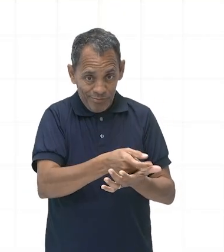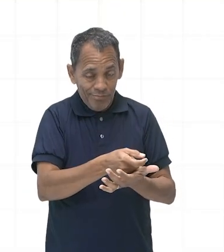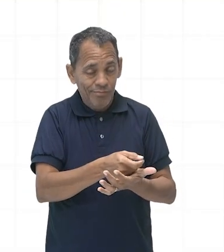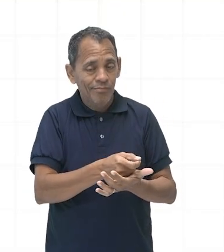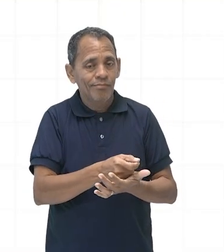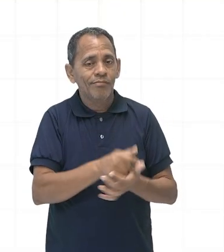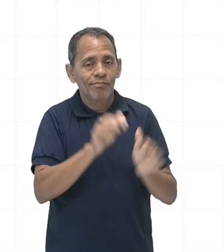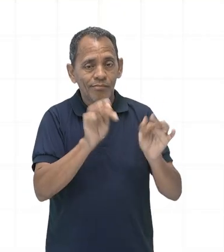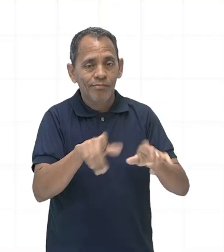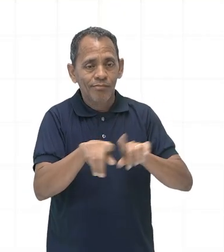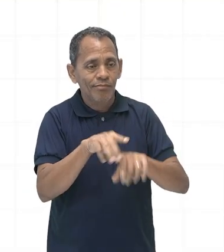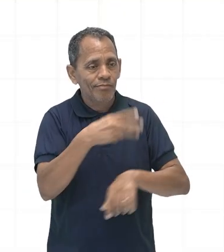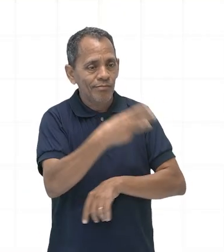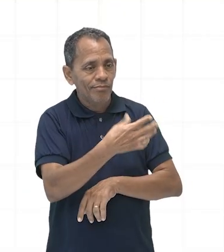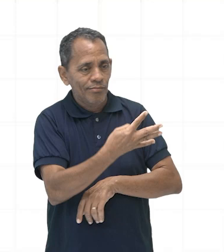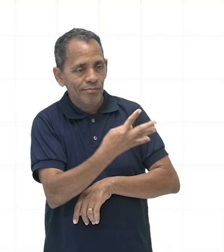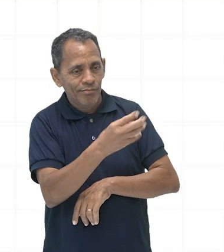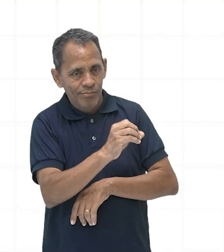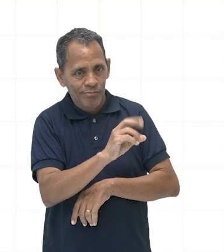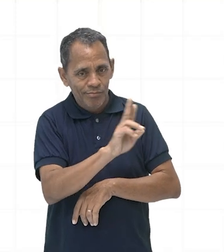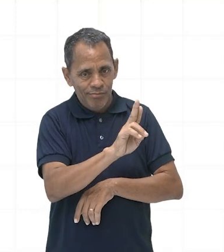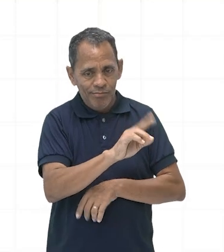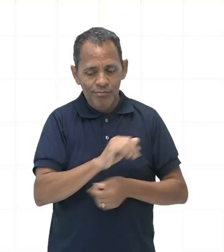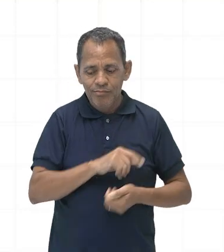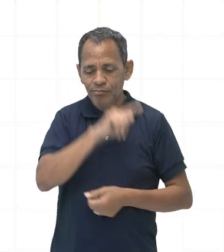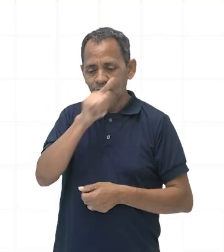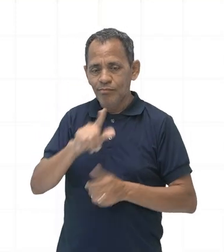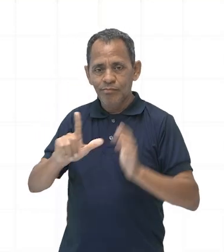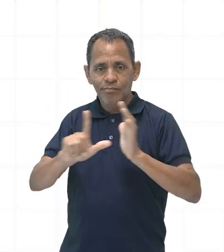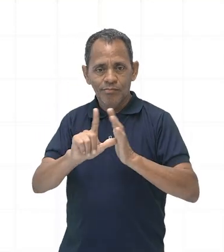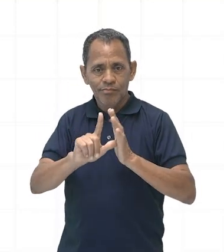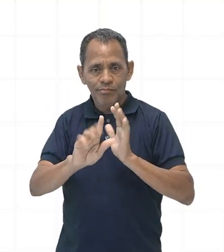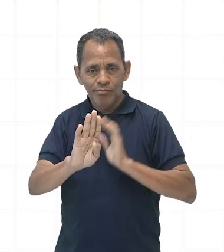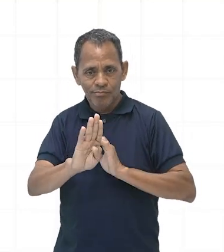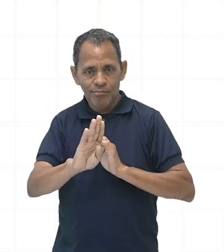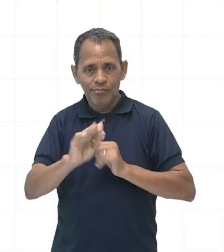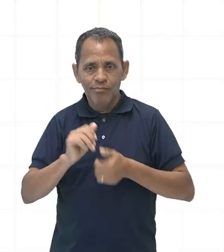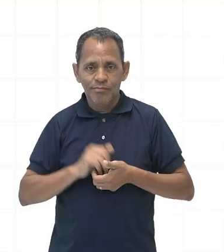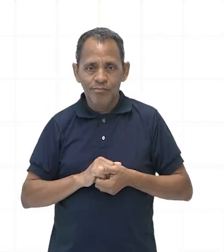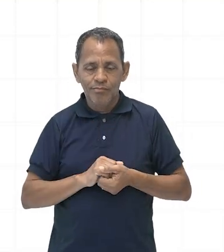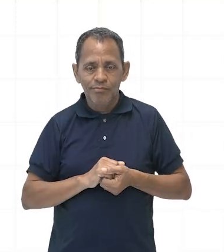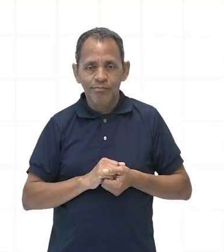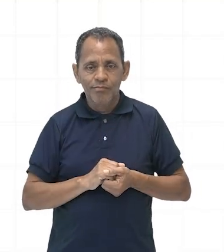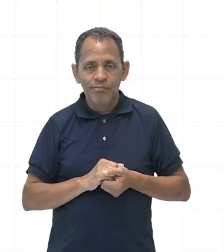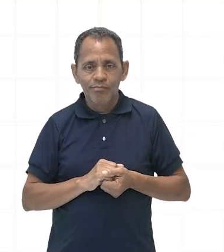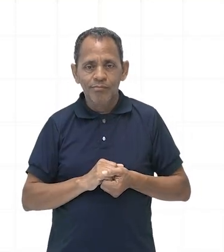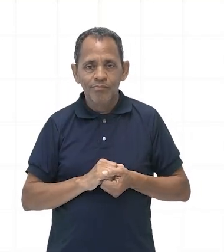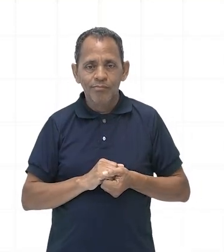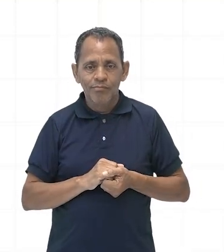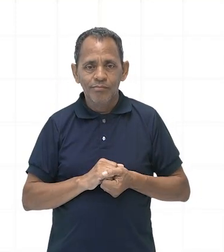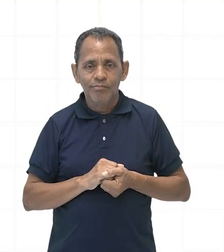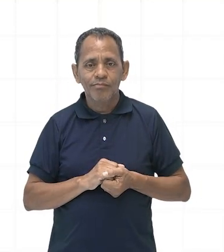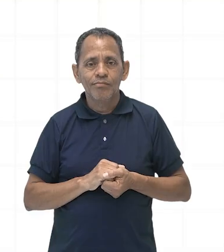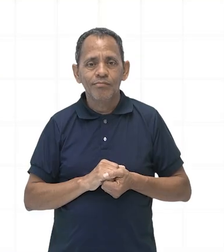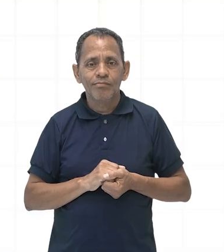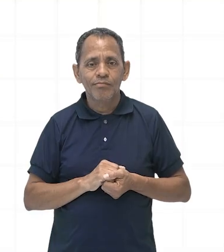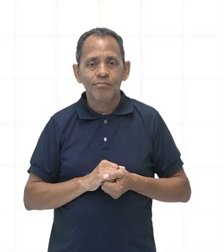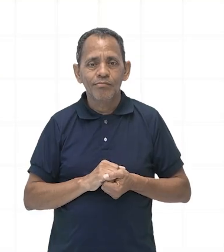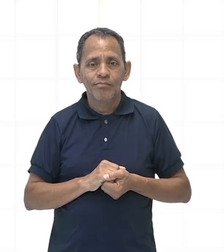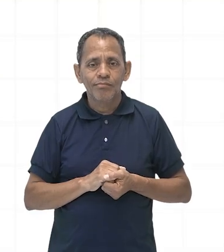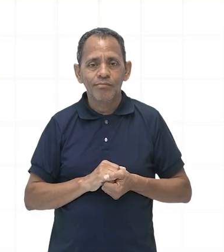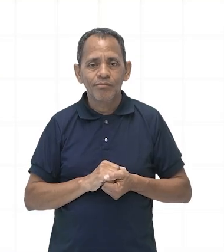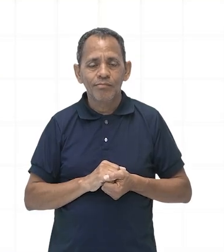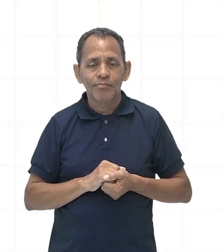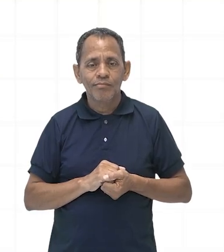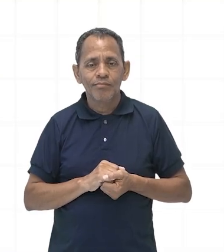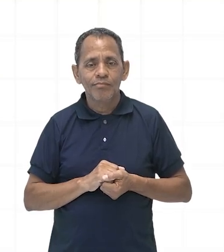final R$ 340. Ok. Vamos na livraria B, né? A livraria